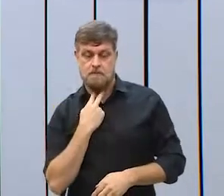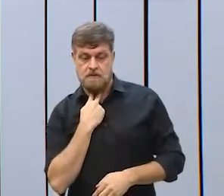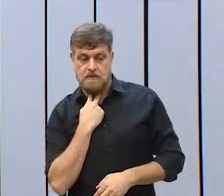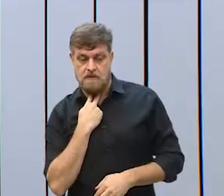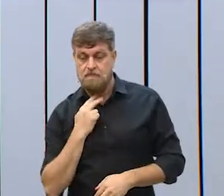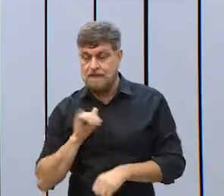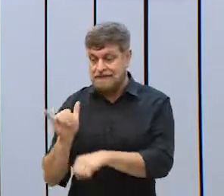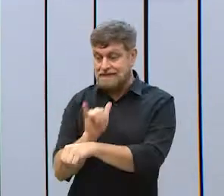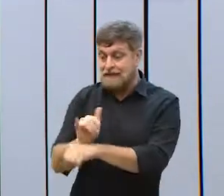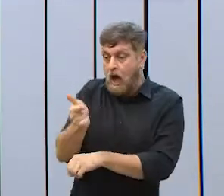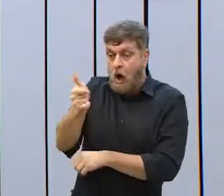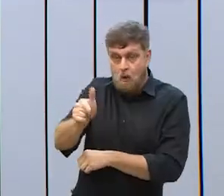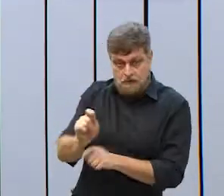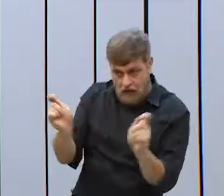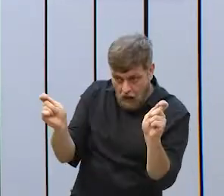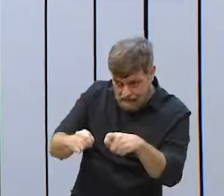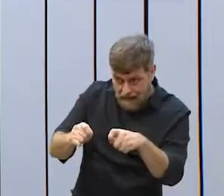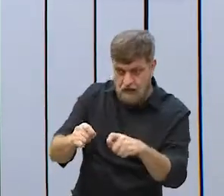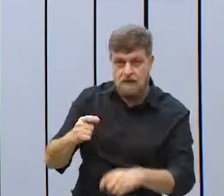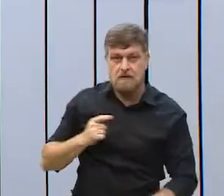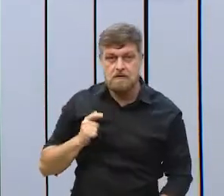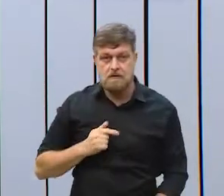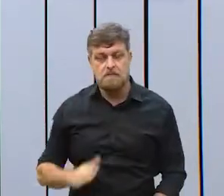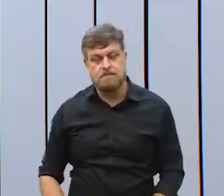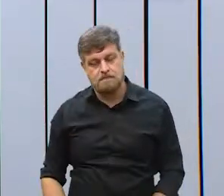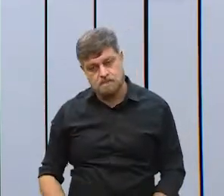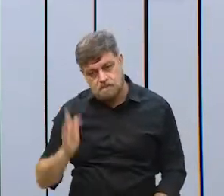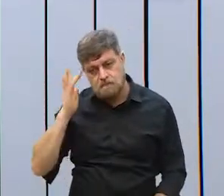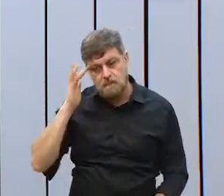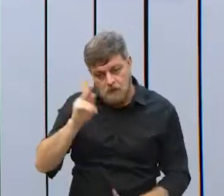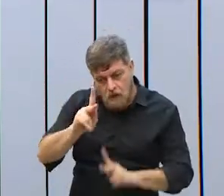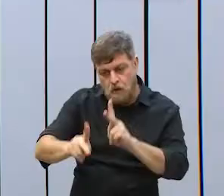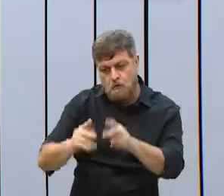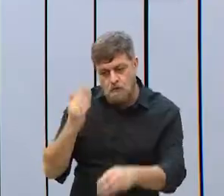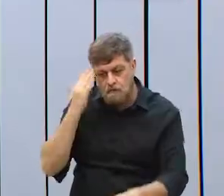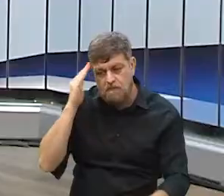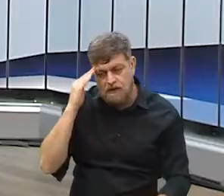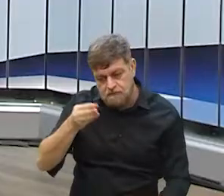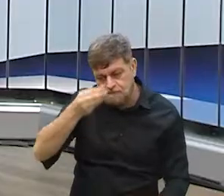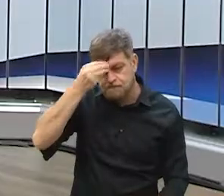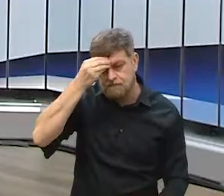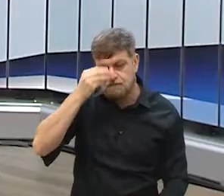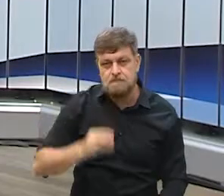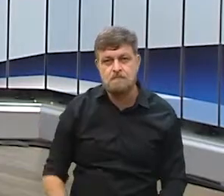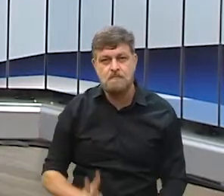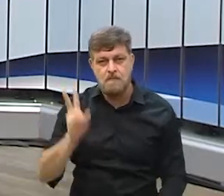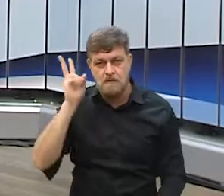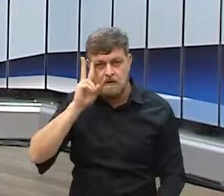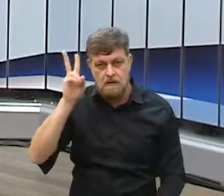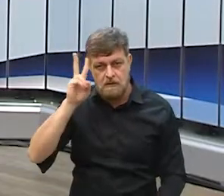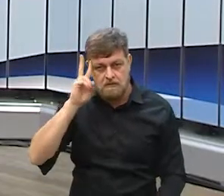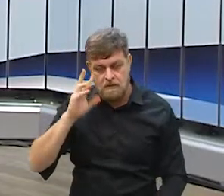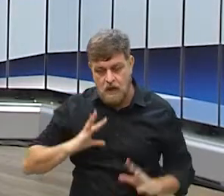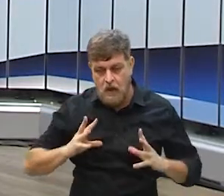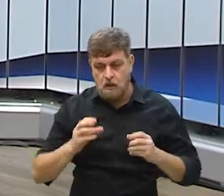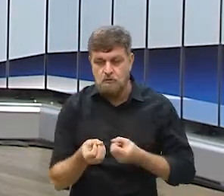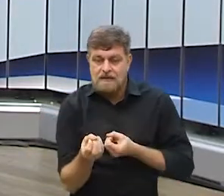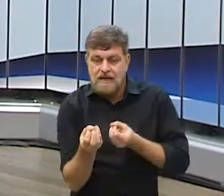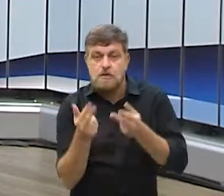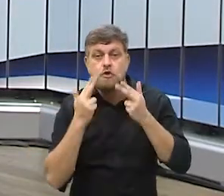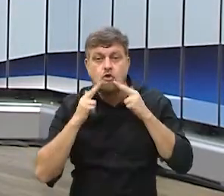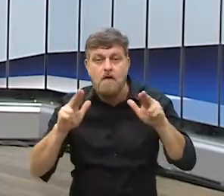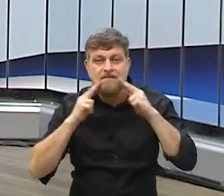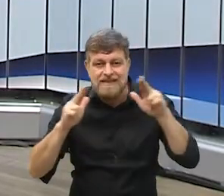aqui outra situação deu. Aquilo não deu. Então, acho que o povo vai entender bem, tá? E lembrando que todas as